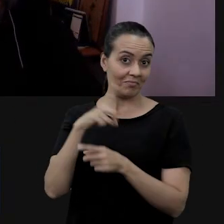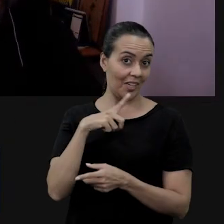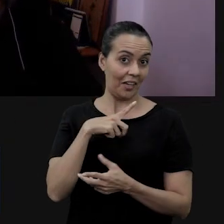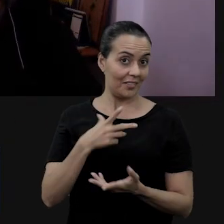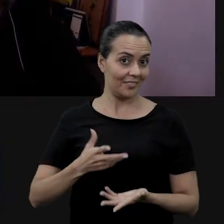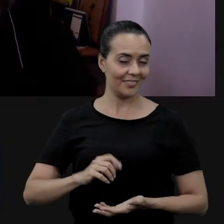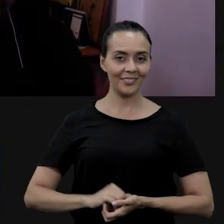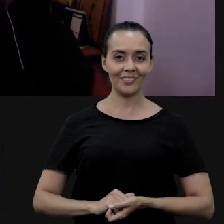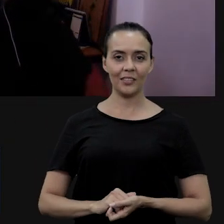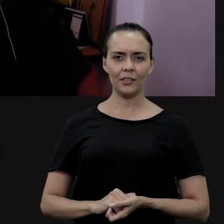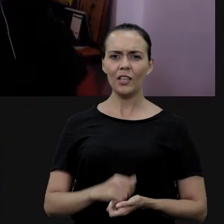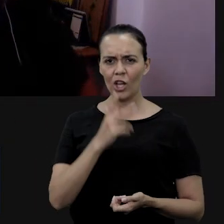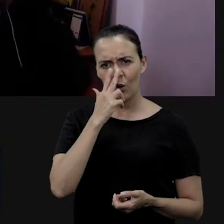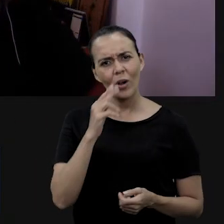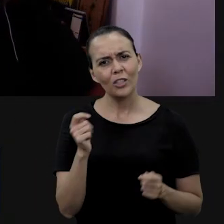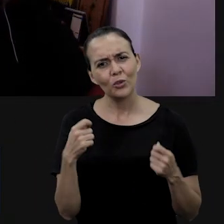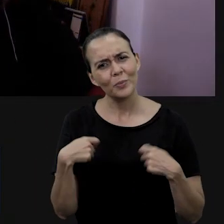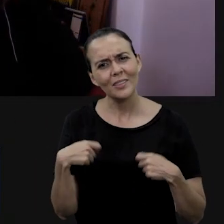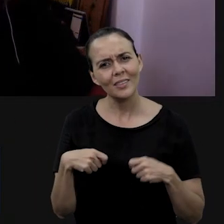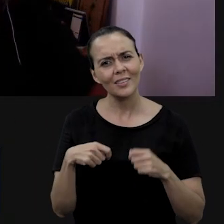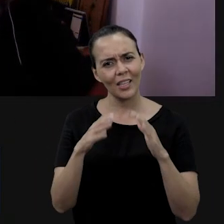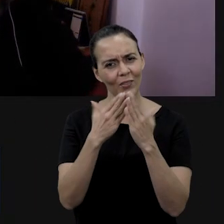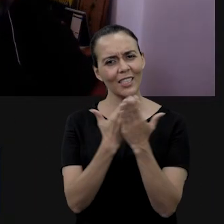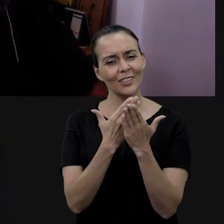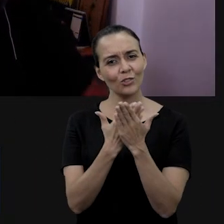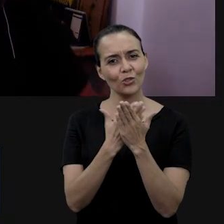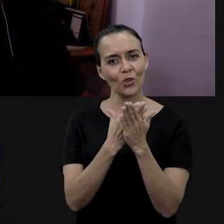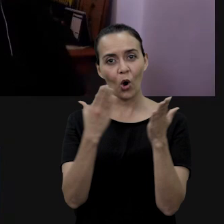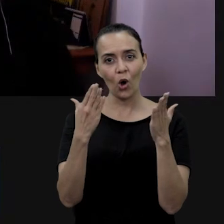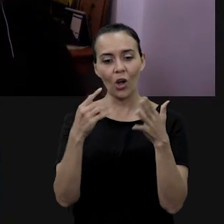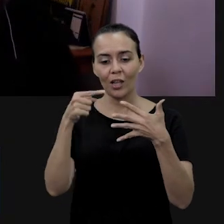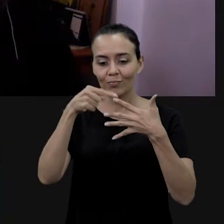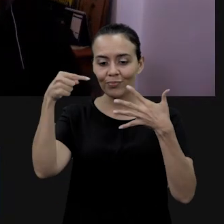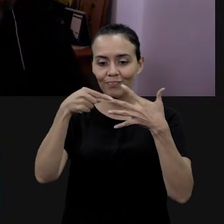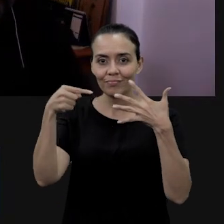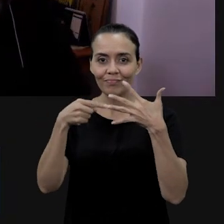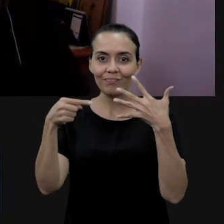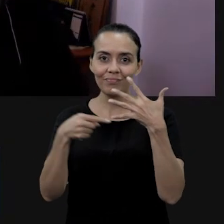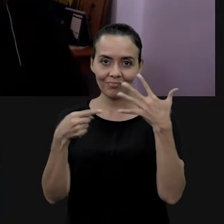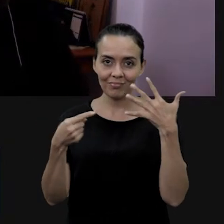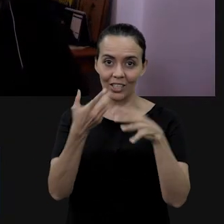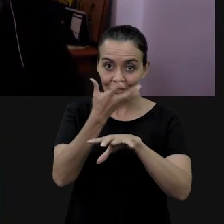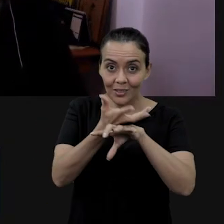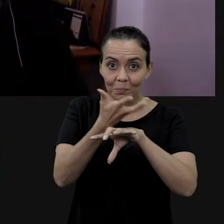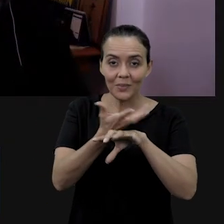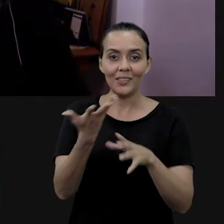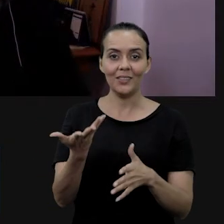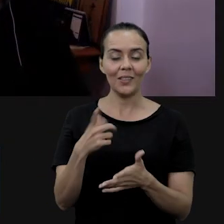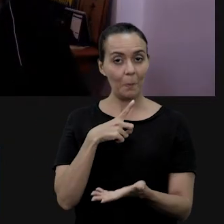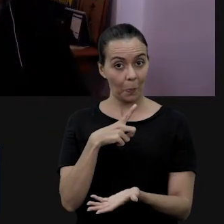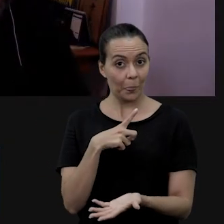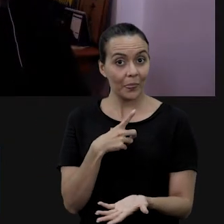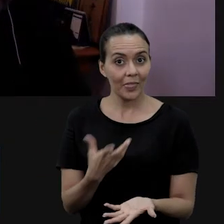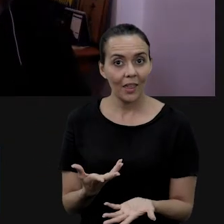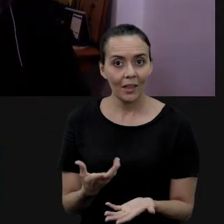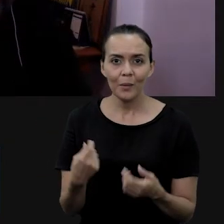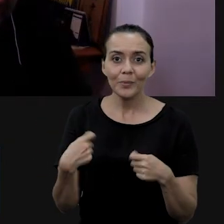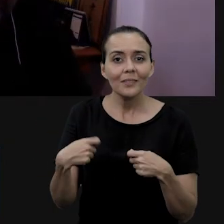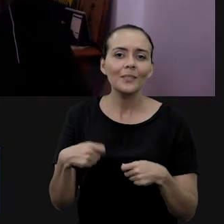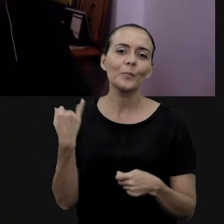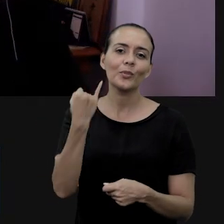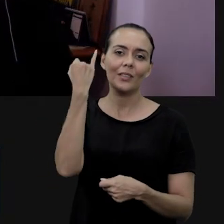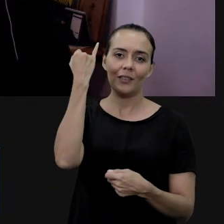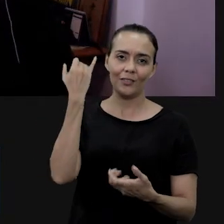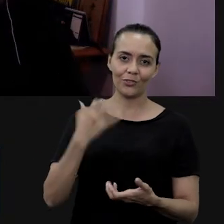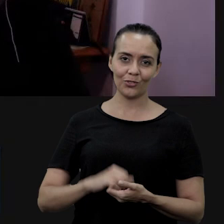que deveria ter nas escolas já a matéria, como tem em português, né? Para você aprender a escrever,